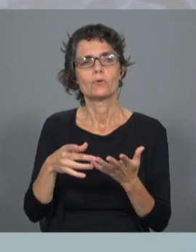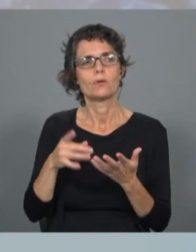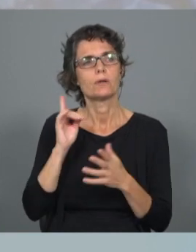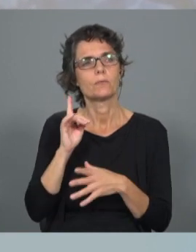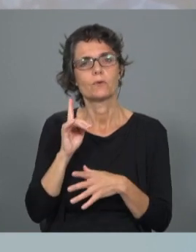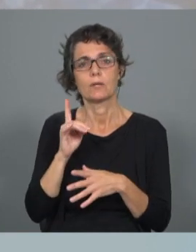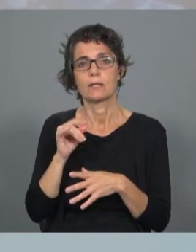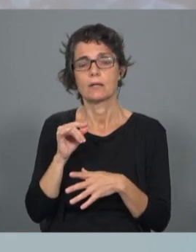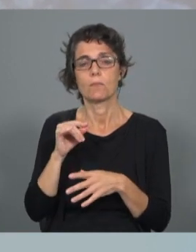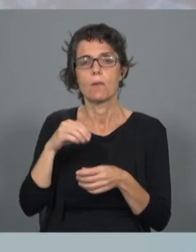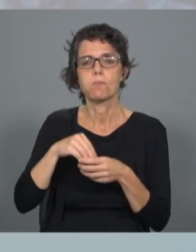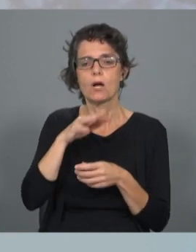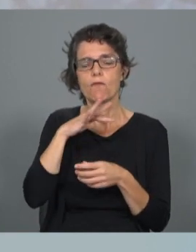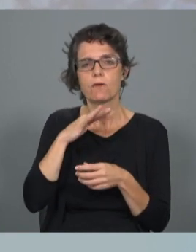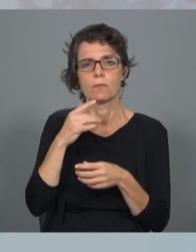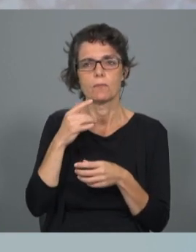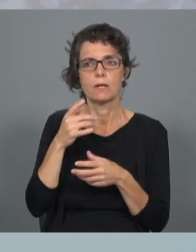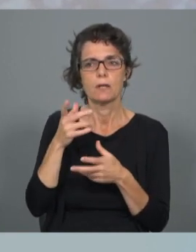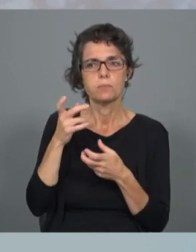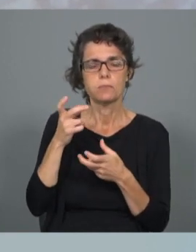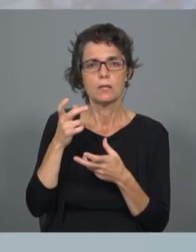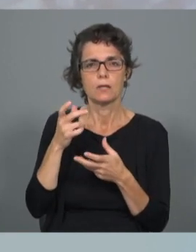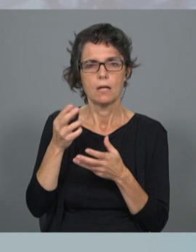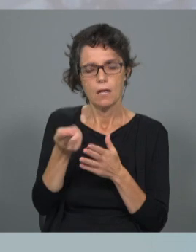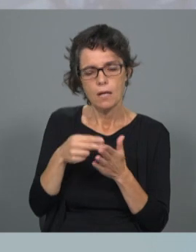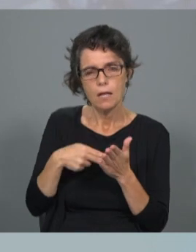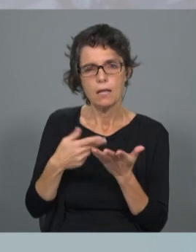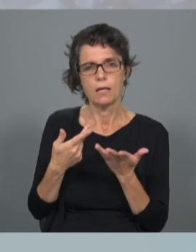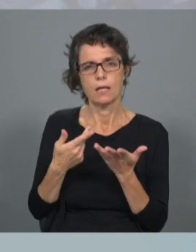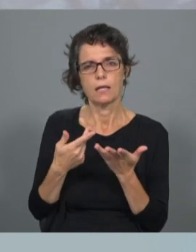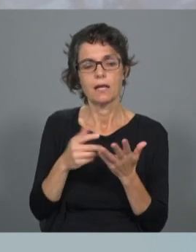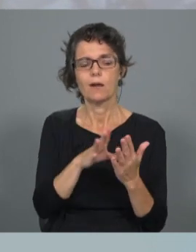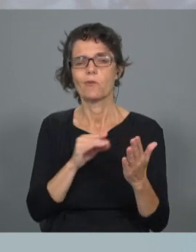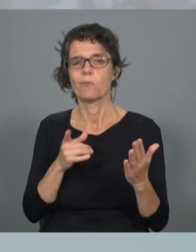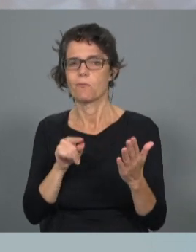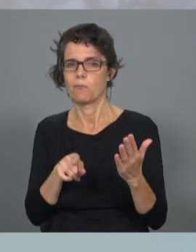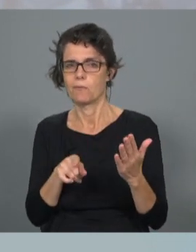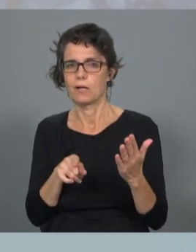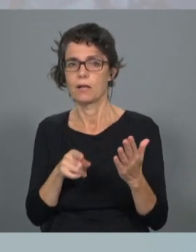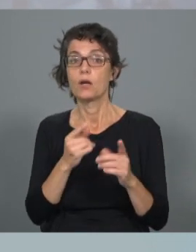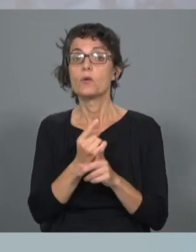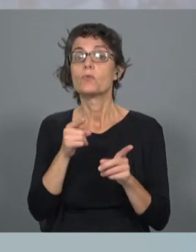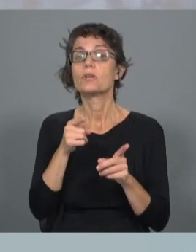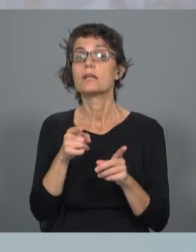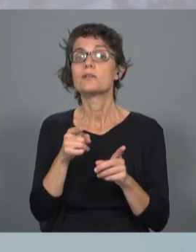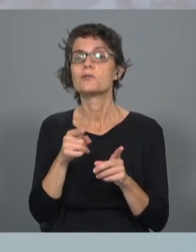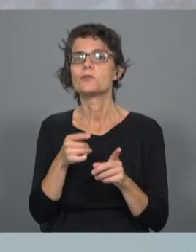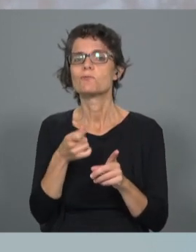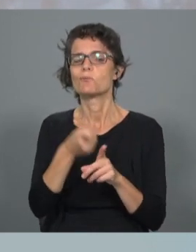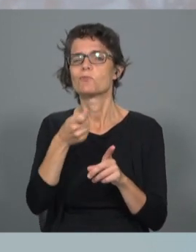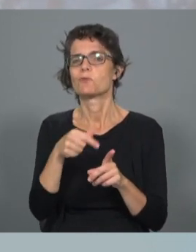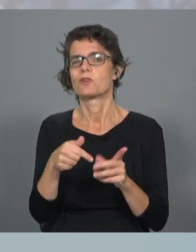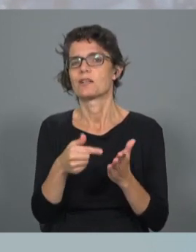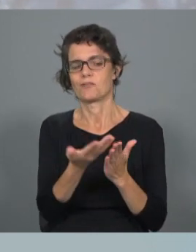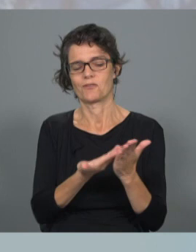e meditar. Ele provoca, porque o evangelista desde o princípio nos coloca um caminho com Jesus